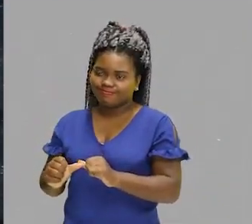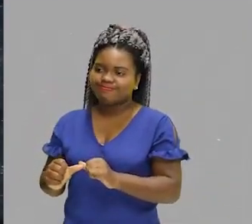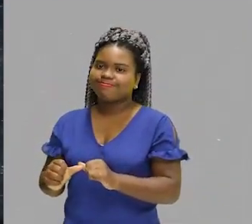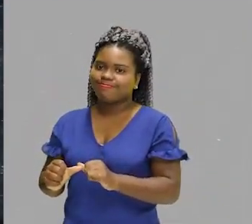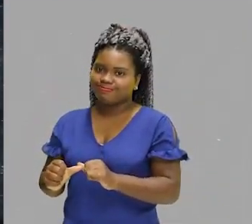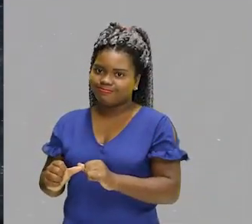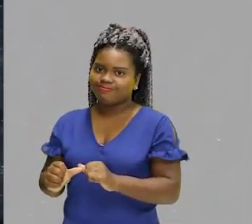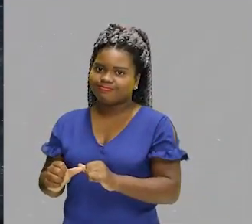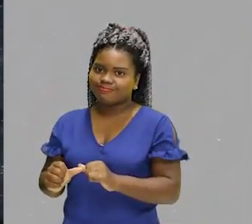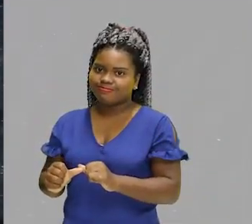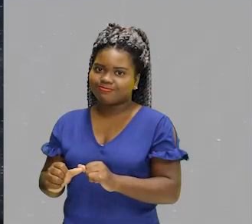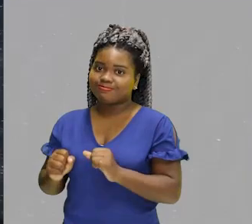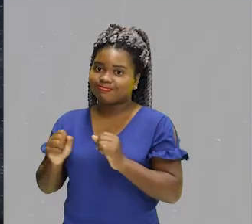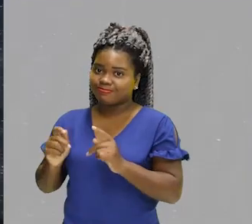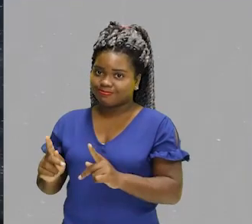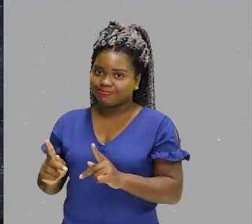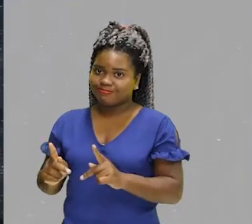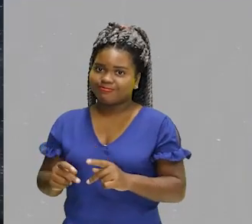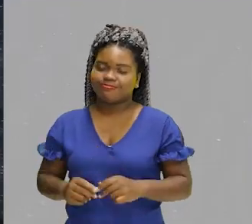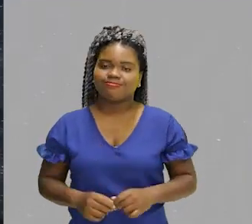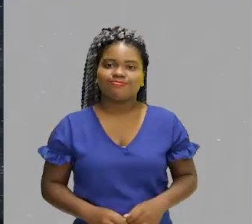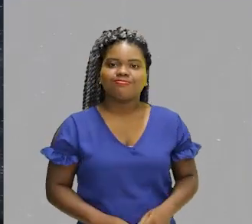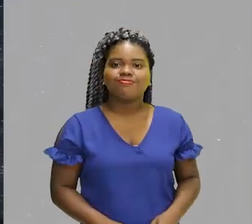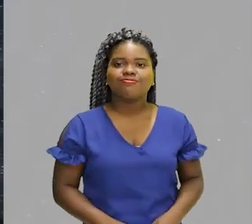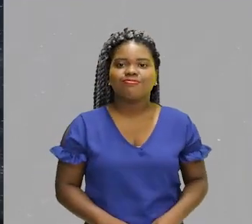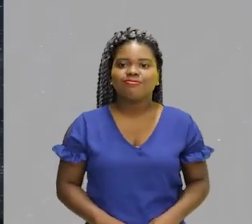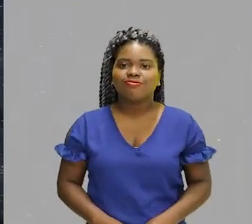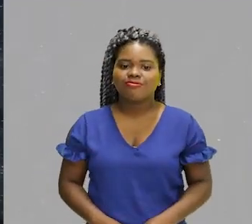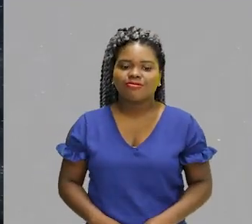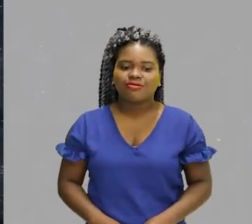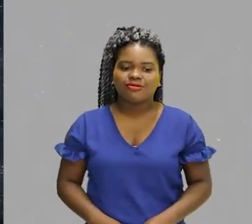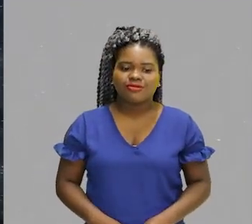a mesma coisa é aqui no Brasil.